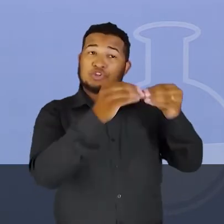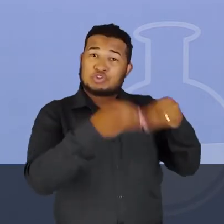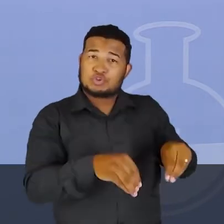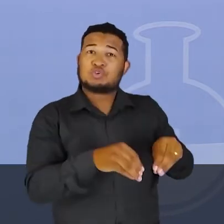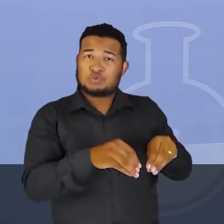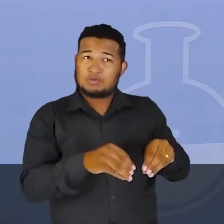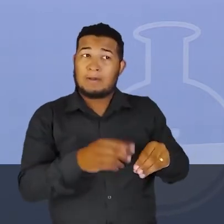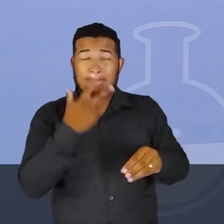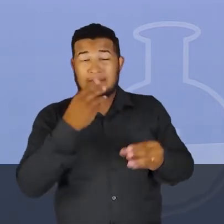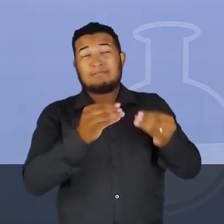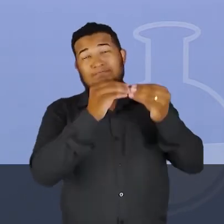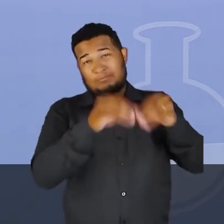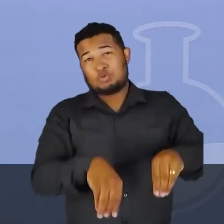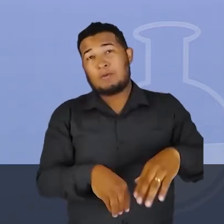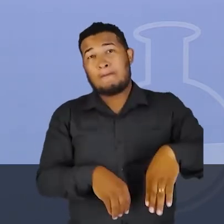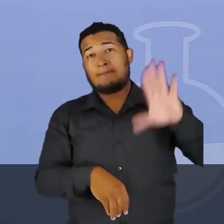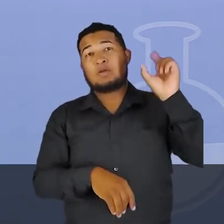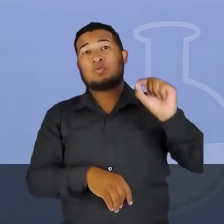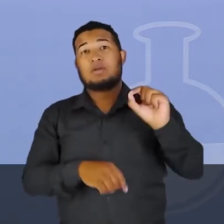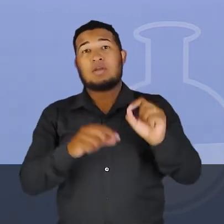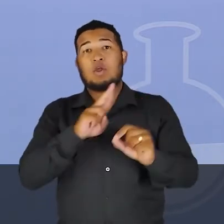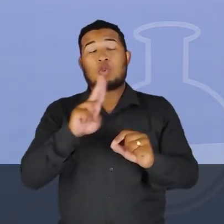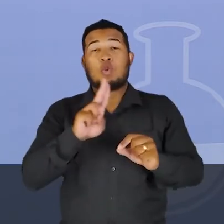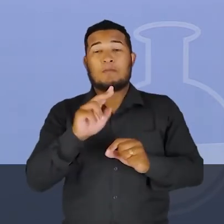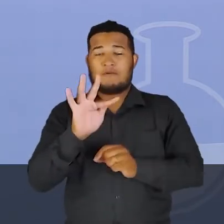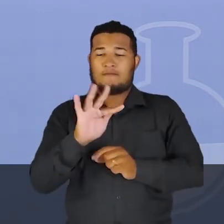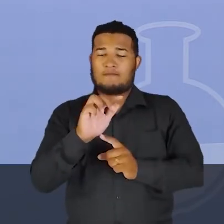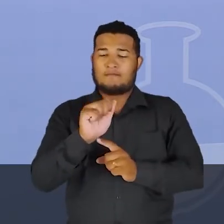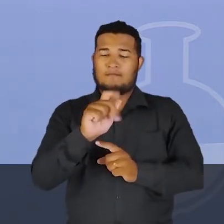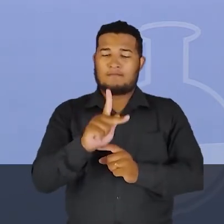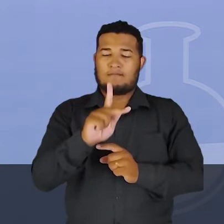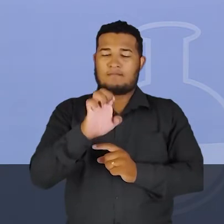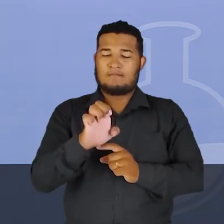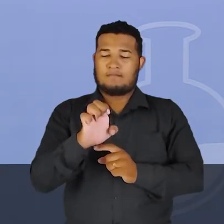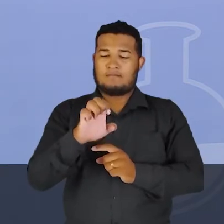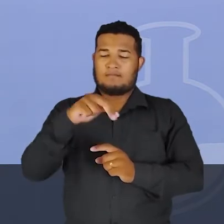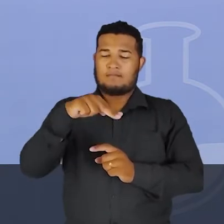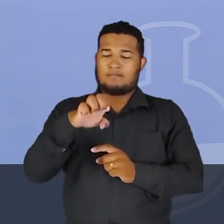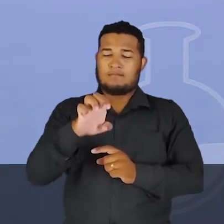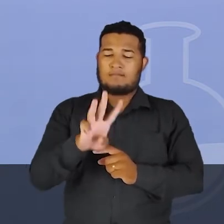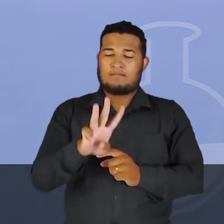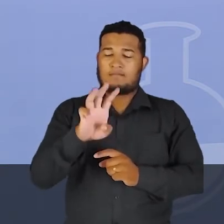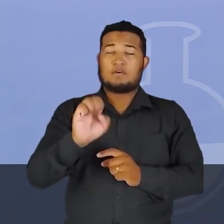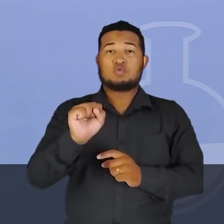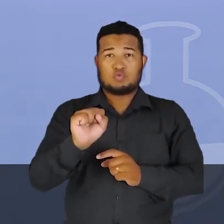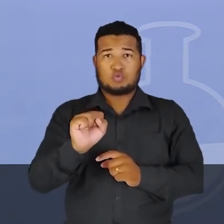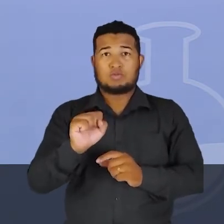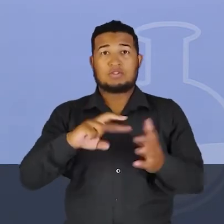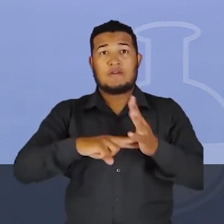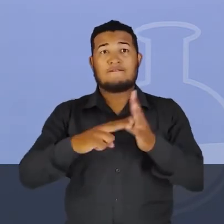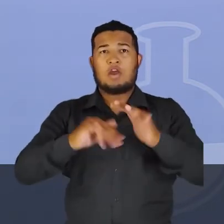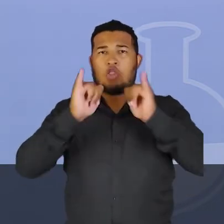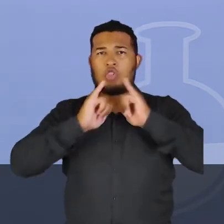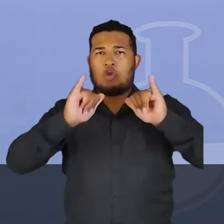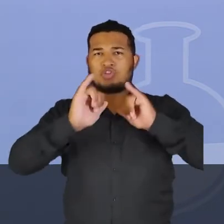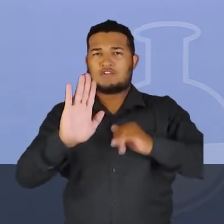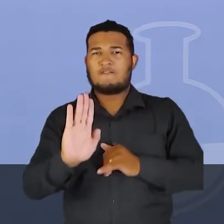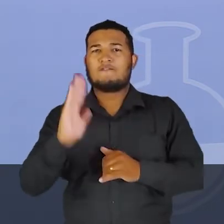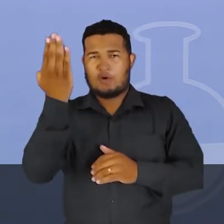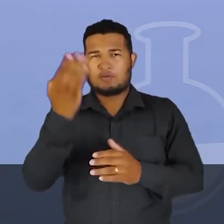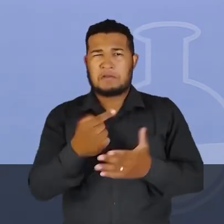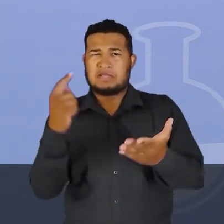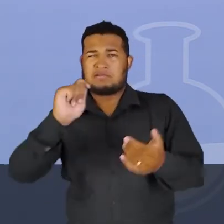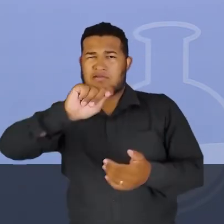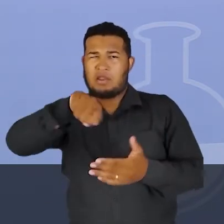mais prejudicar, são as fake news. Então, quando a gente fala sobre o movimento na rede, como a gente fala de